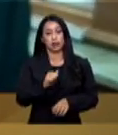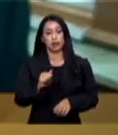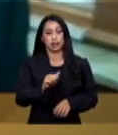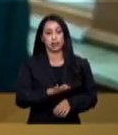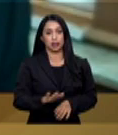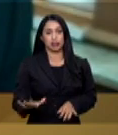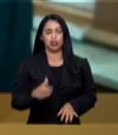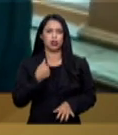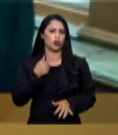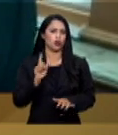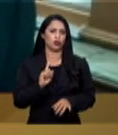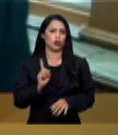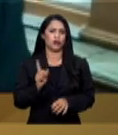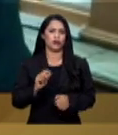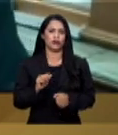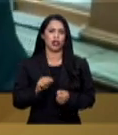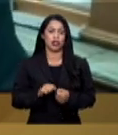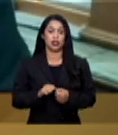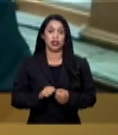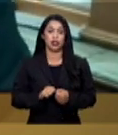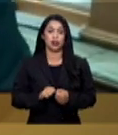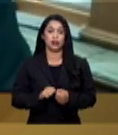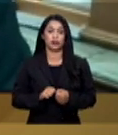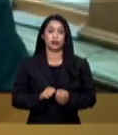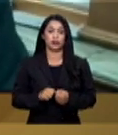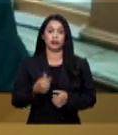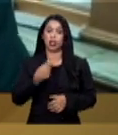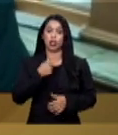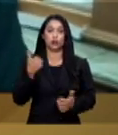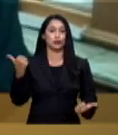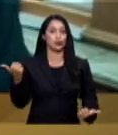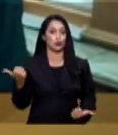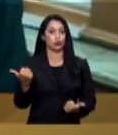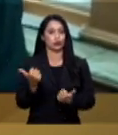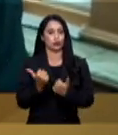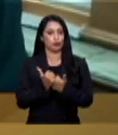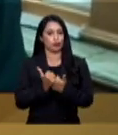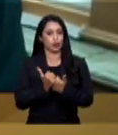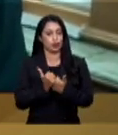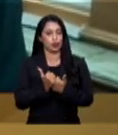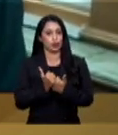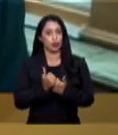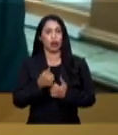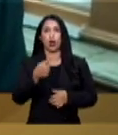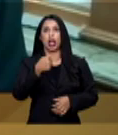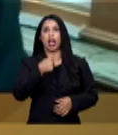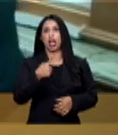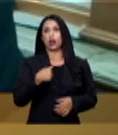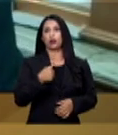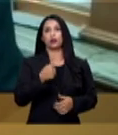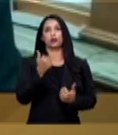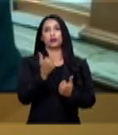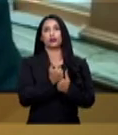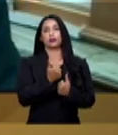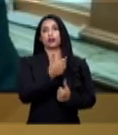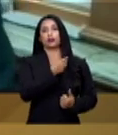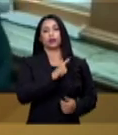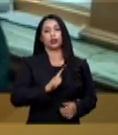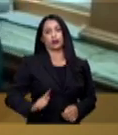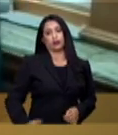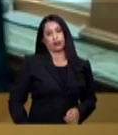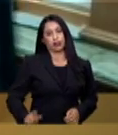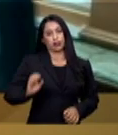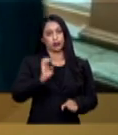fazendo isso. Ou seja, não estou substituindo-me ao governador do Estado do Espírito